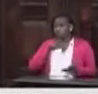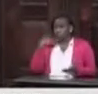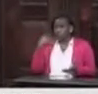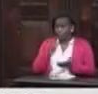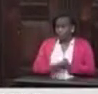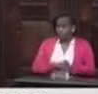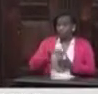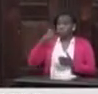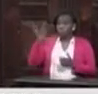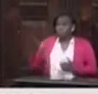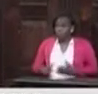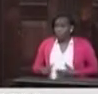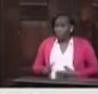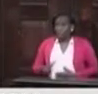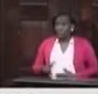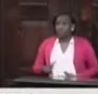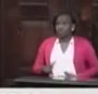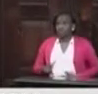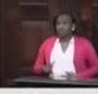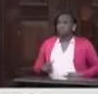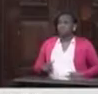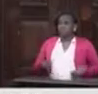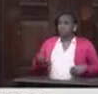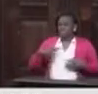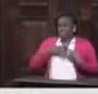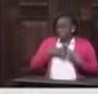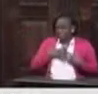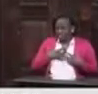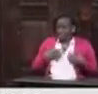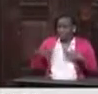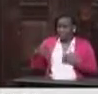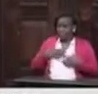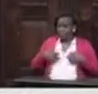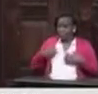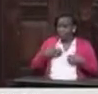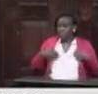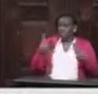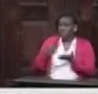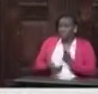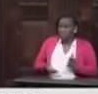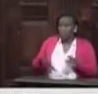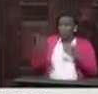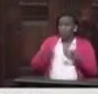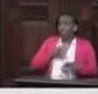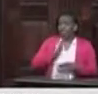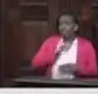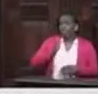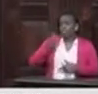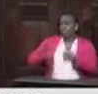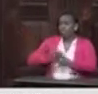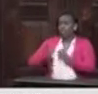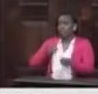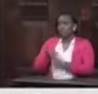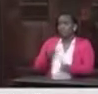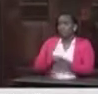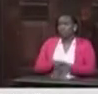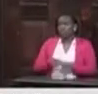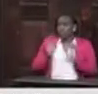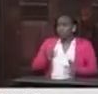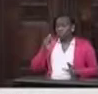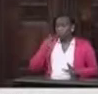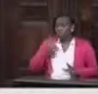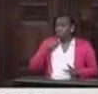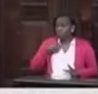marido, além de ter a dor da perda, ela tem que fazer uma peregrinação. Mas se ela não for capaz